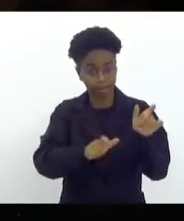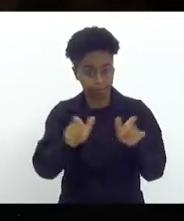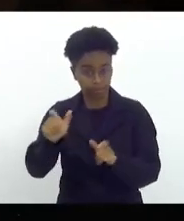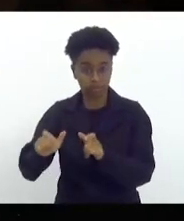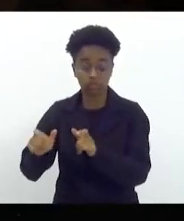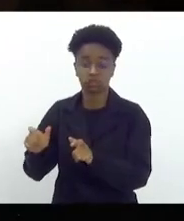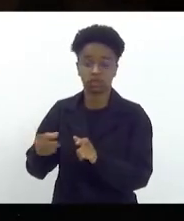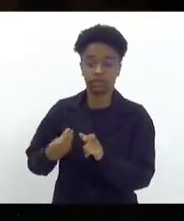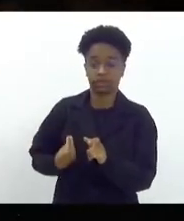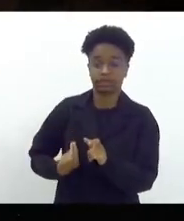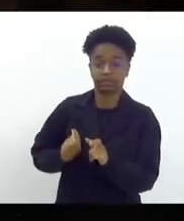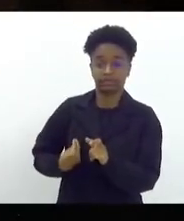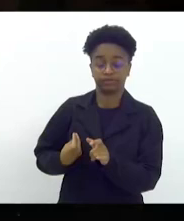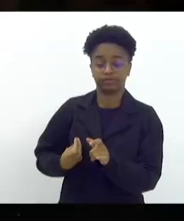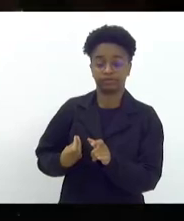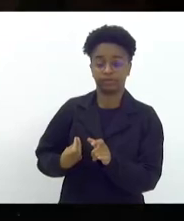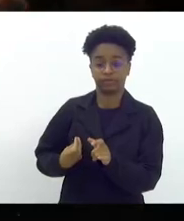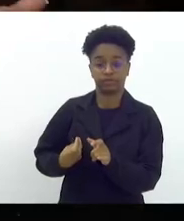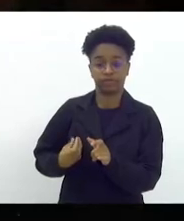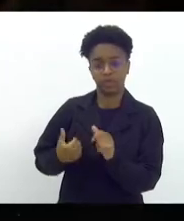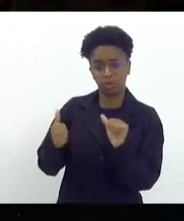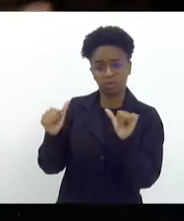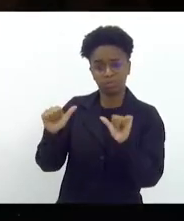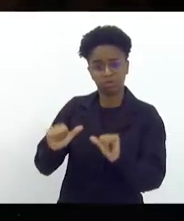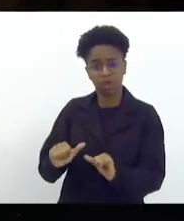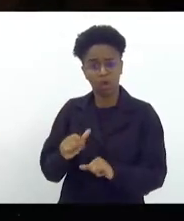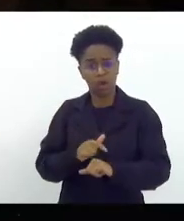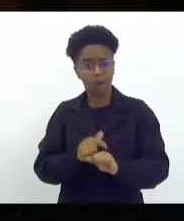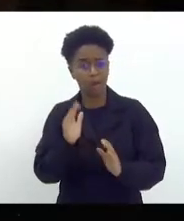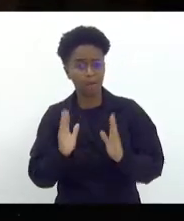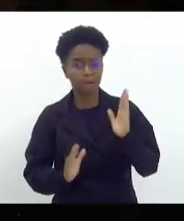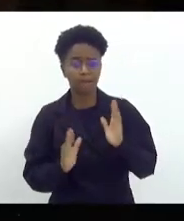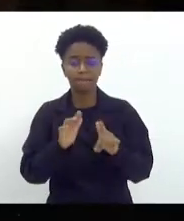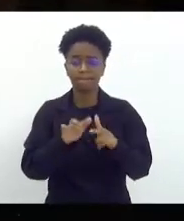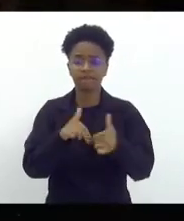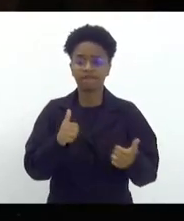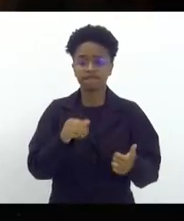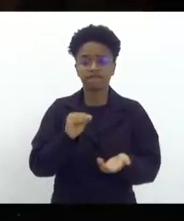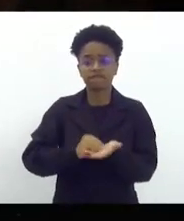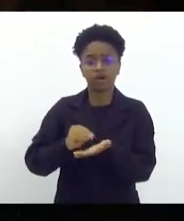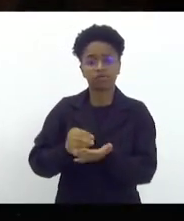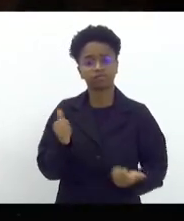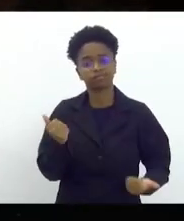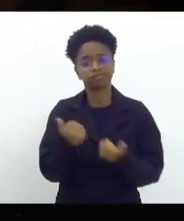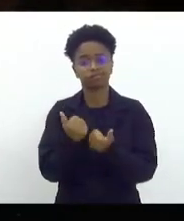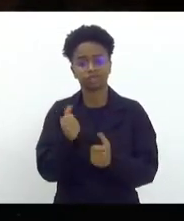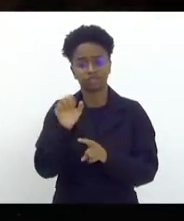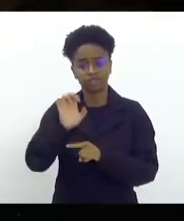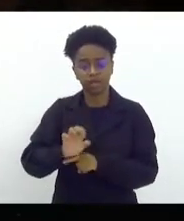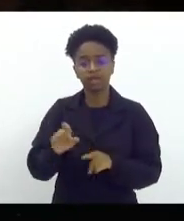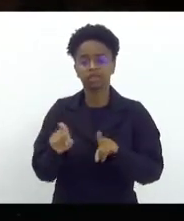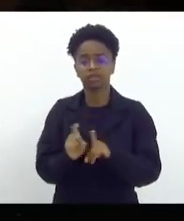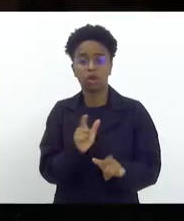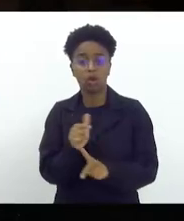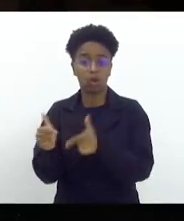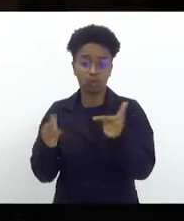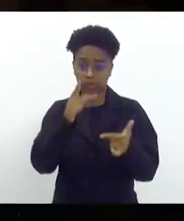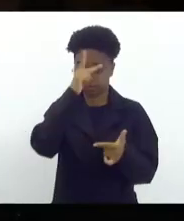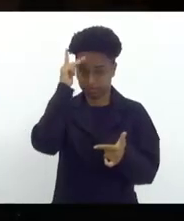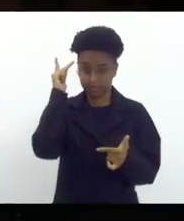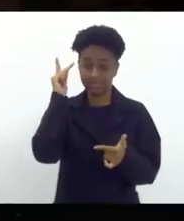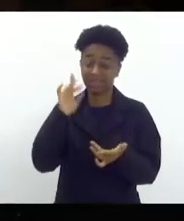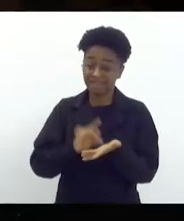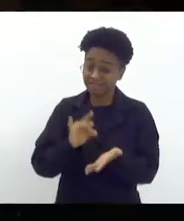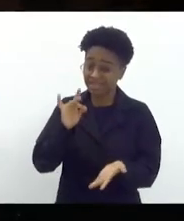vivem nas piores condições por conta dessa desistência do Estado mas também para outras pessoas na verdade